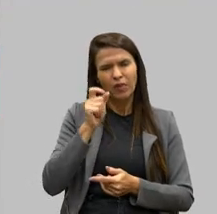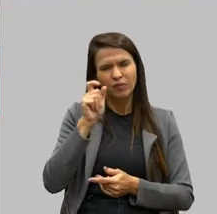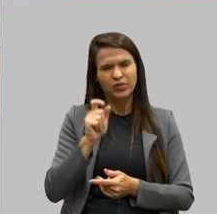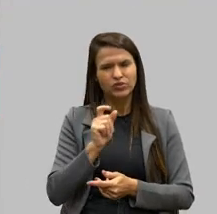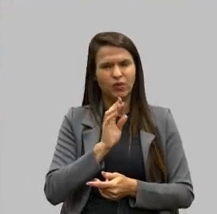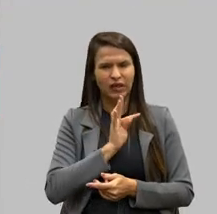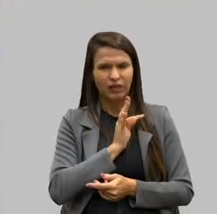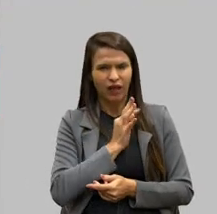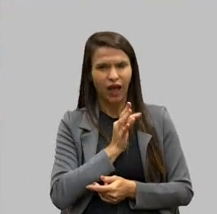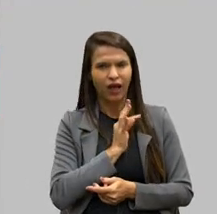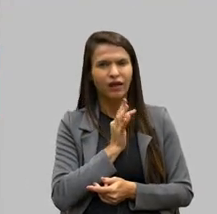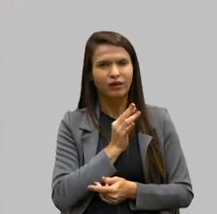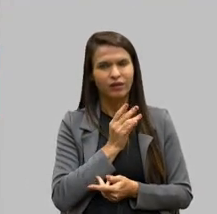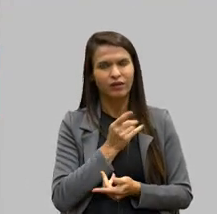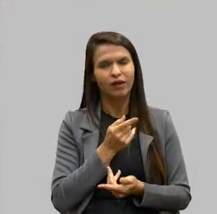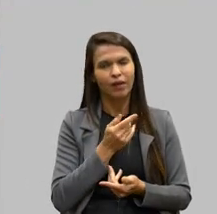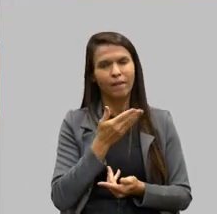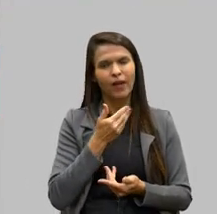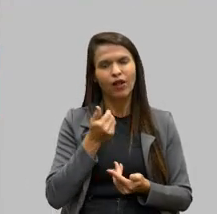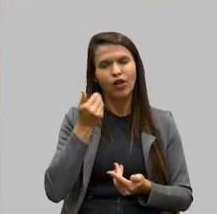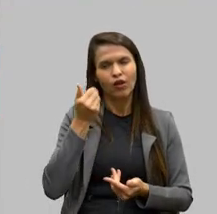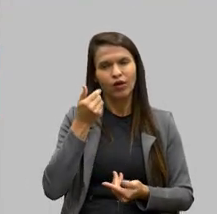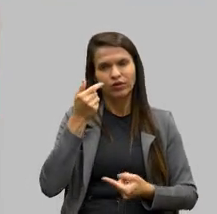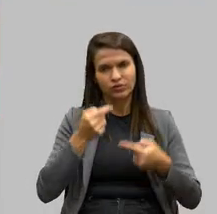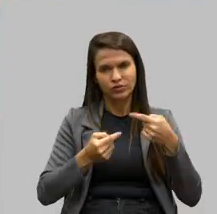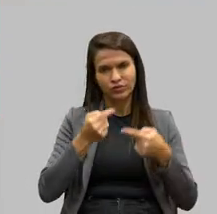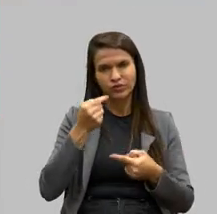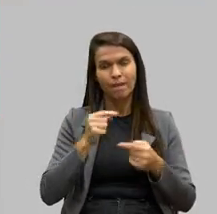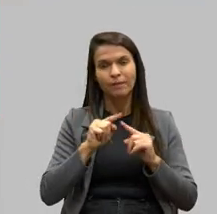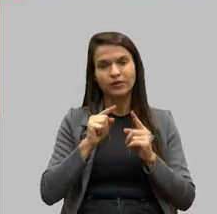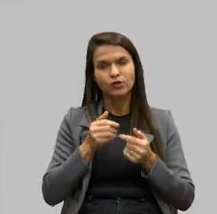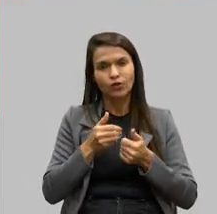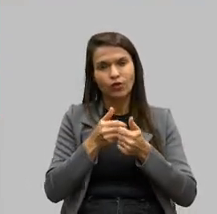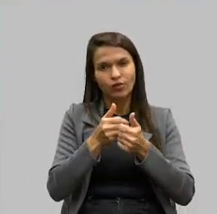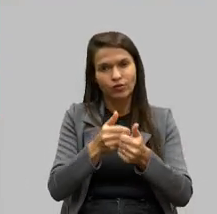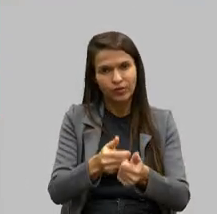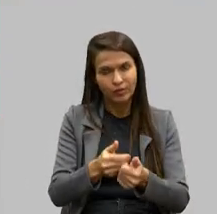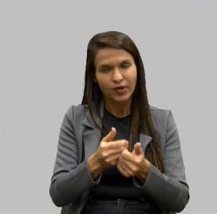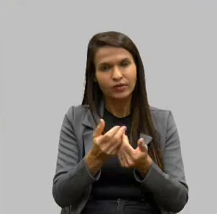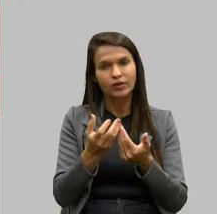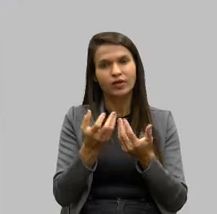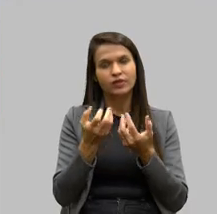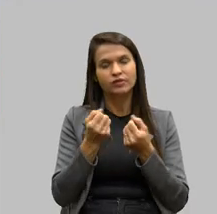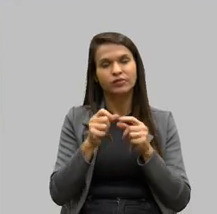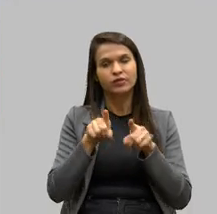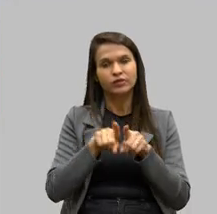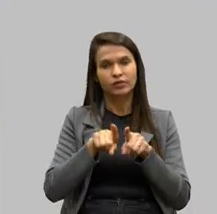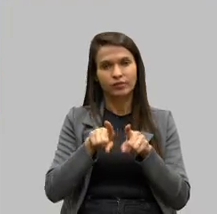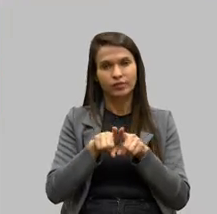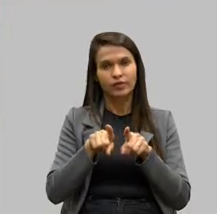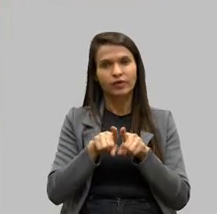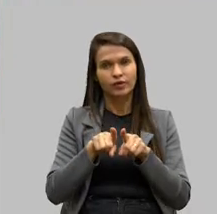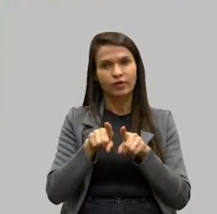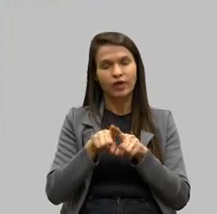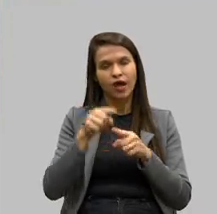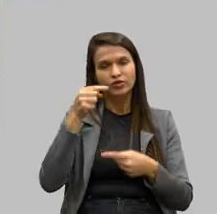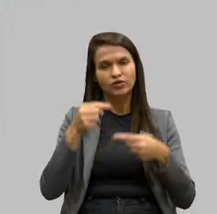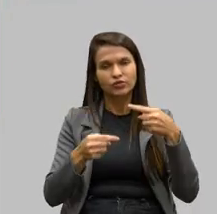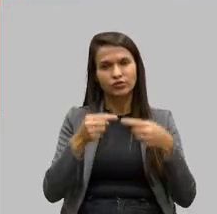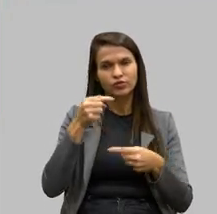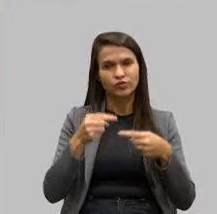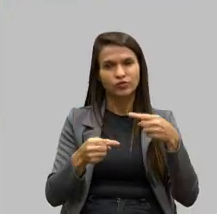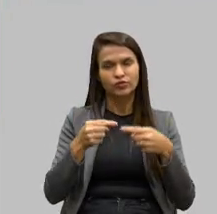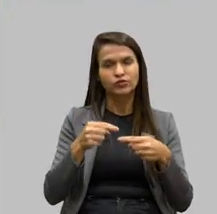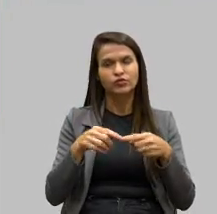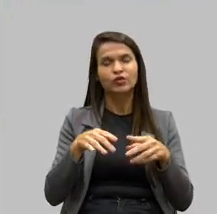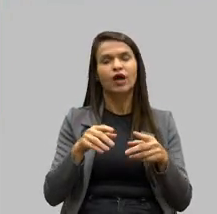embasa mais a discussão, mas eu tenho acompanhado e recebido as discussões das audiências que são